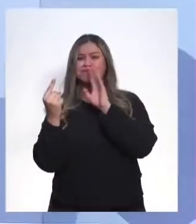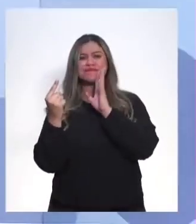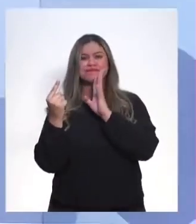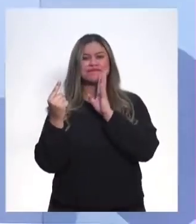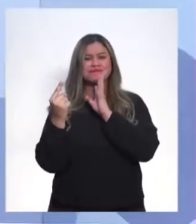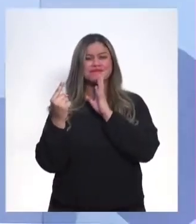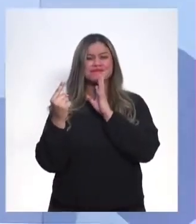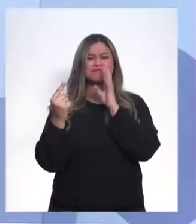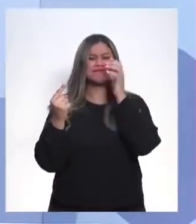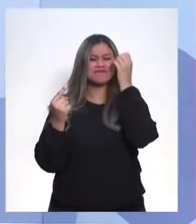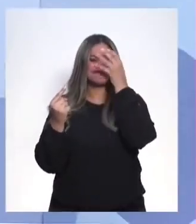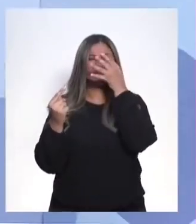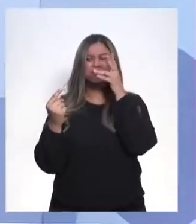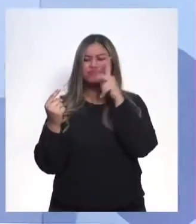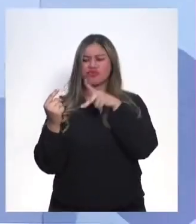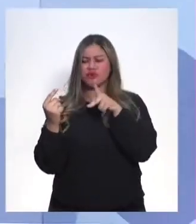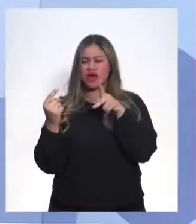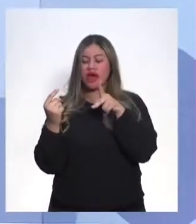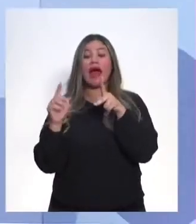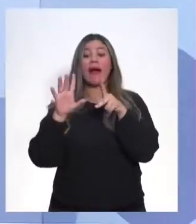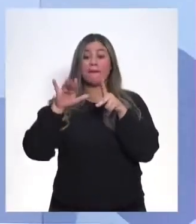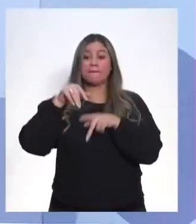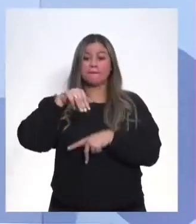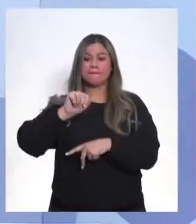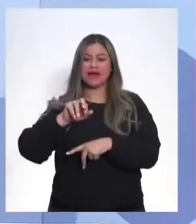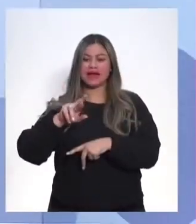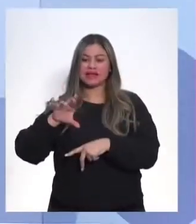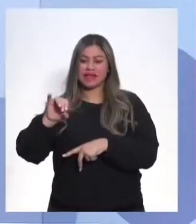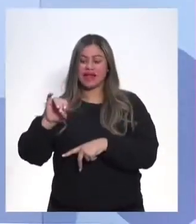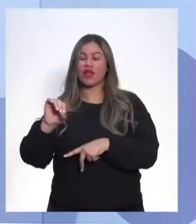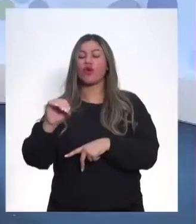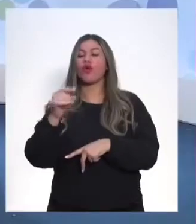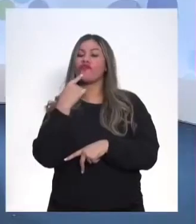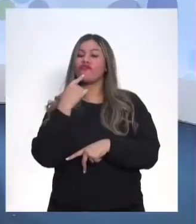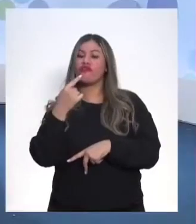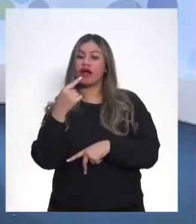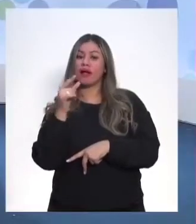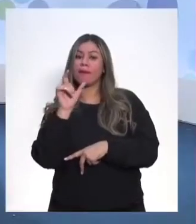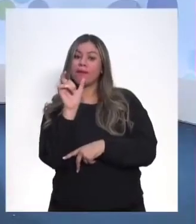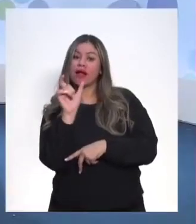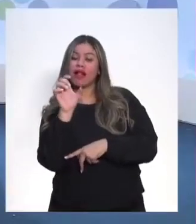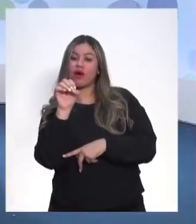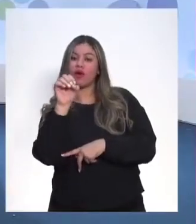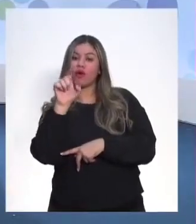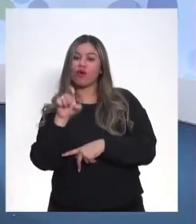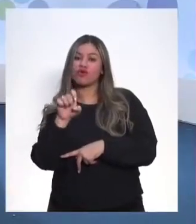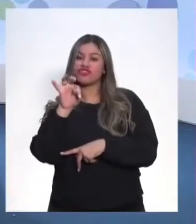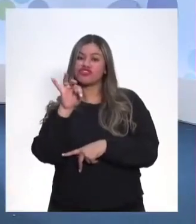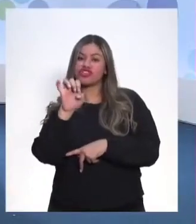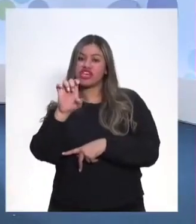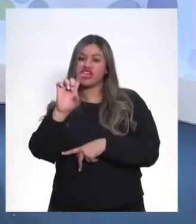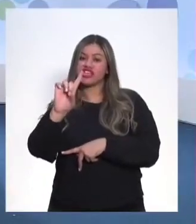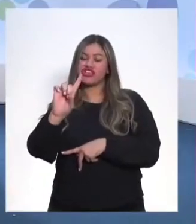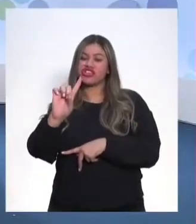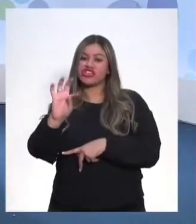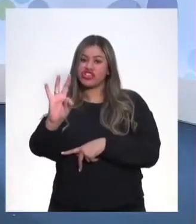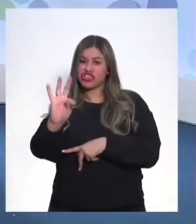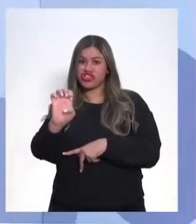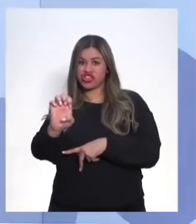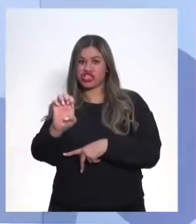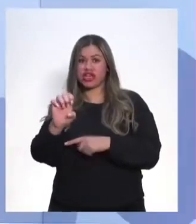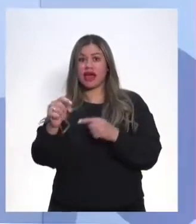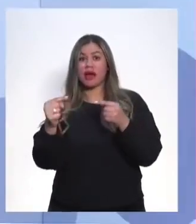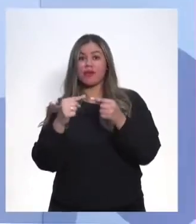perdi aqui. Marcelo? Isso, que ele fala o significado de oxente. Que é o Cadê? quê? Olha aí, Olha gente.